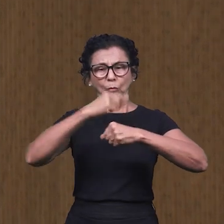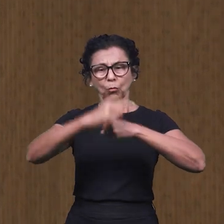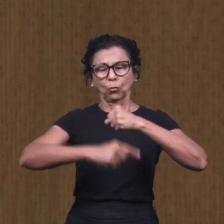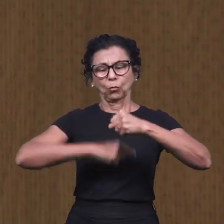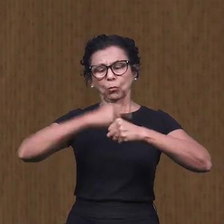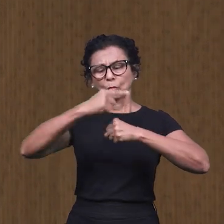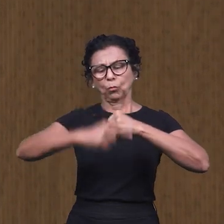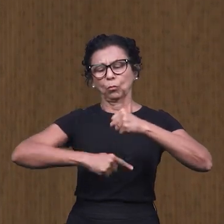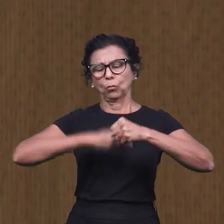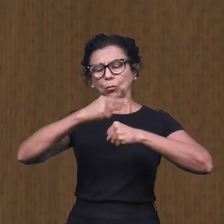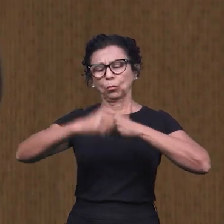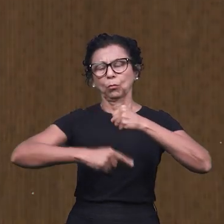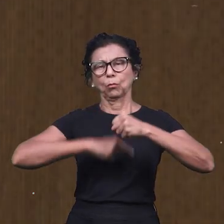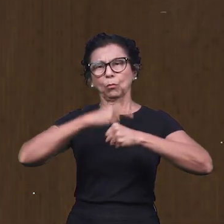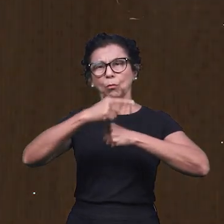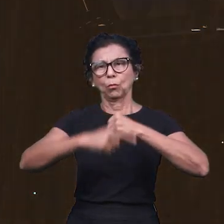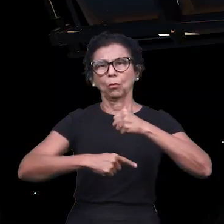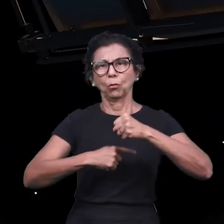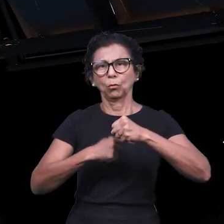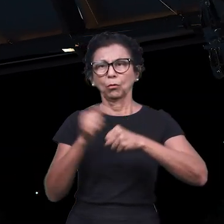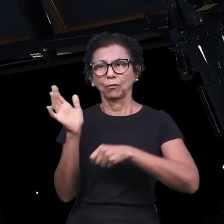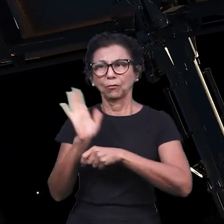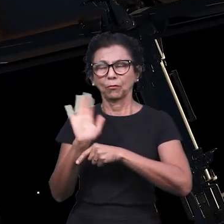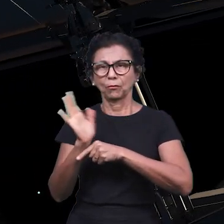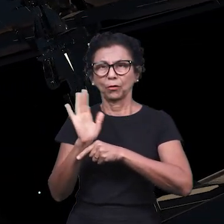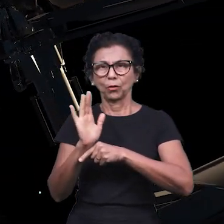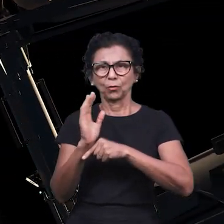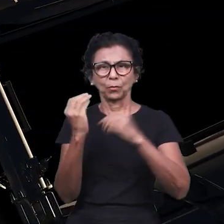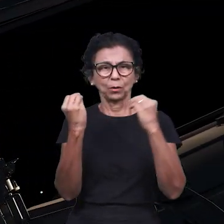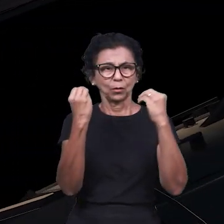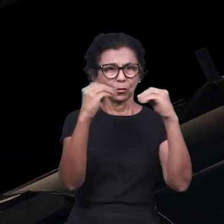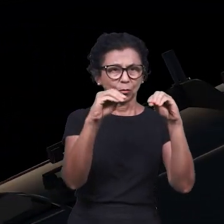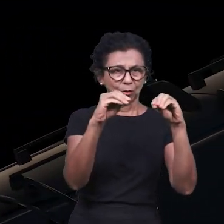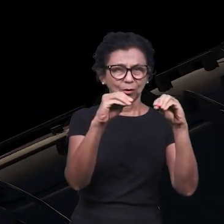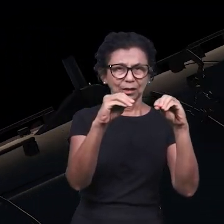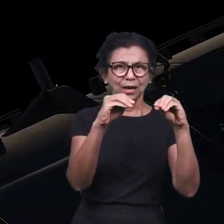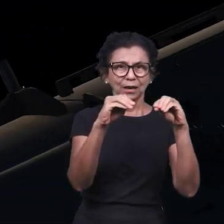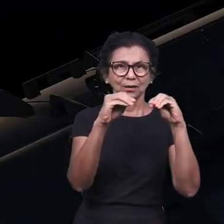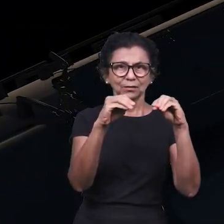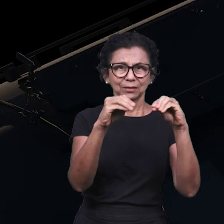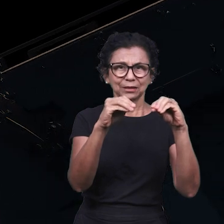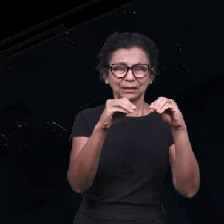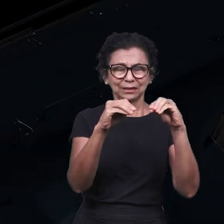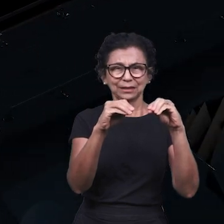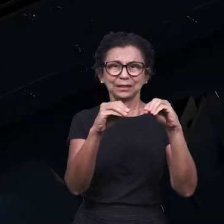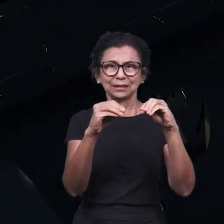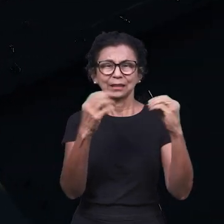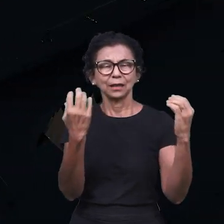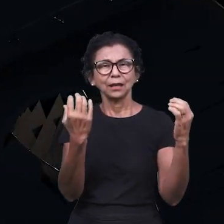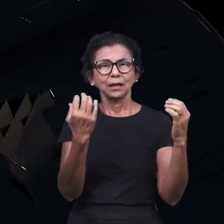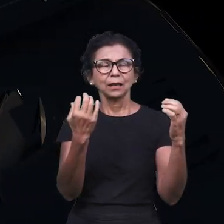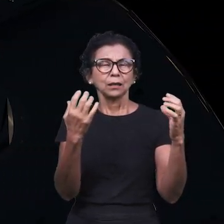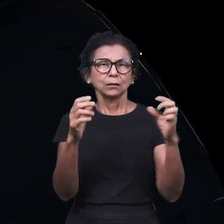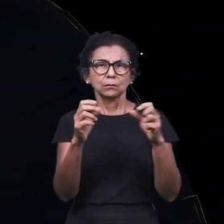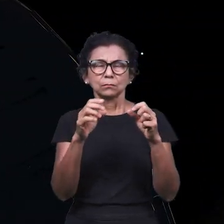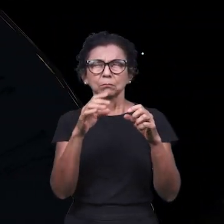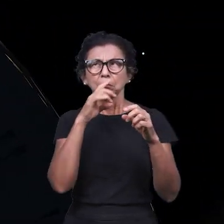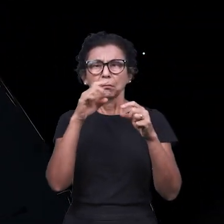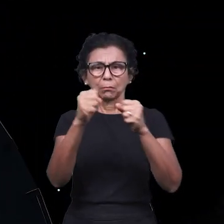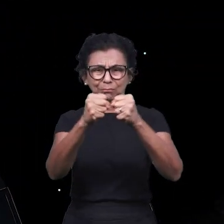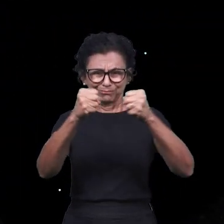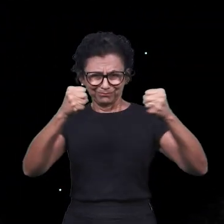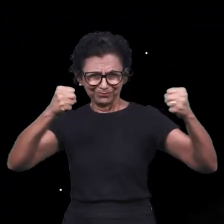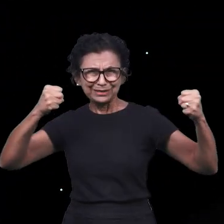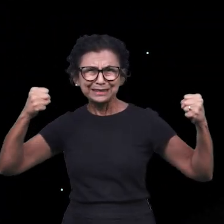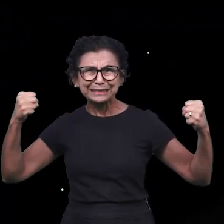uplink lá do satélite, que vai subir, mandar o sinal quando era um jogo em outra cidade, tipo lá a gente fazia em Chapecó, né? Então lá ia para o